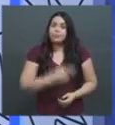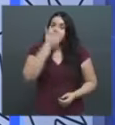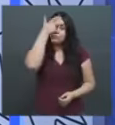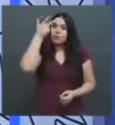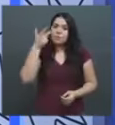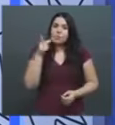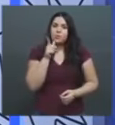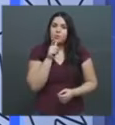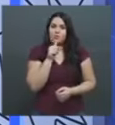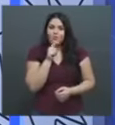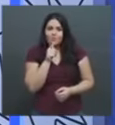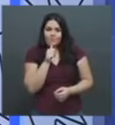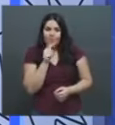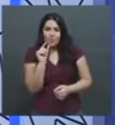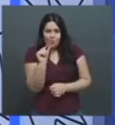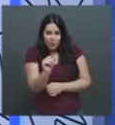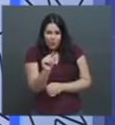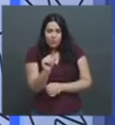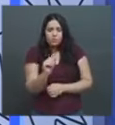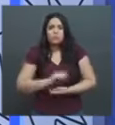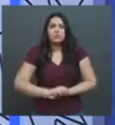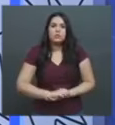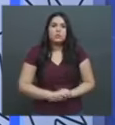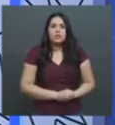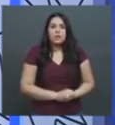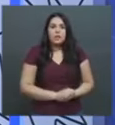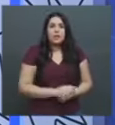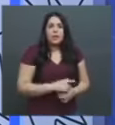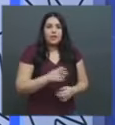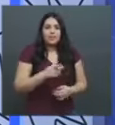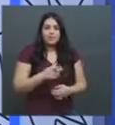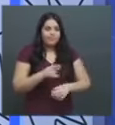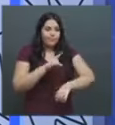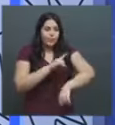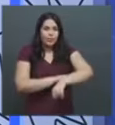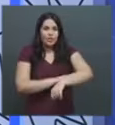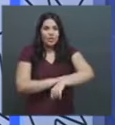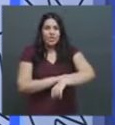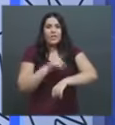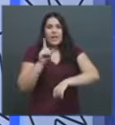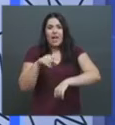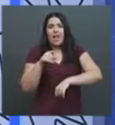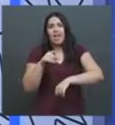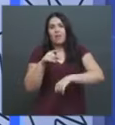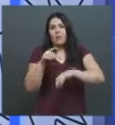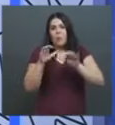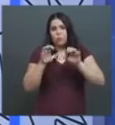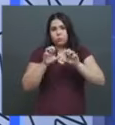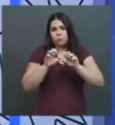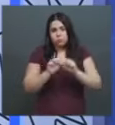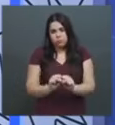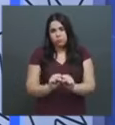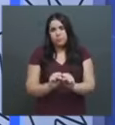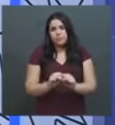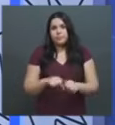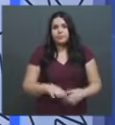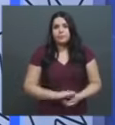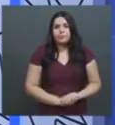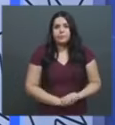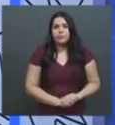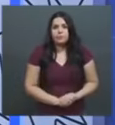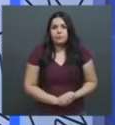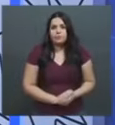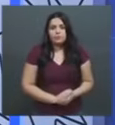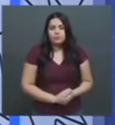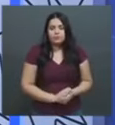que bebe pouca água, então a tendência é a urina ficar muito concentrada e fica escura, né? A tendência é isso.